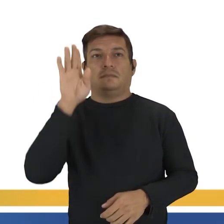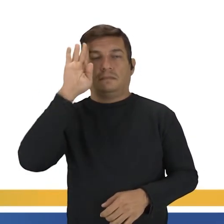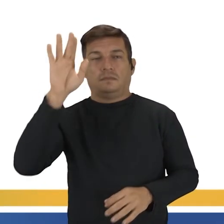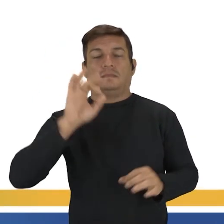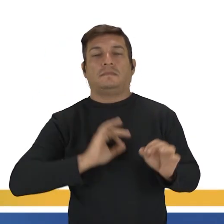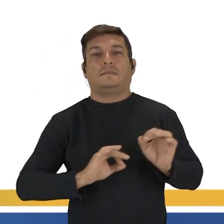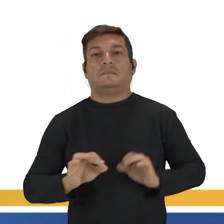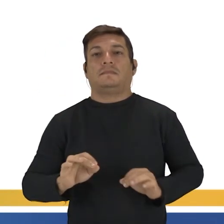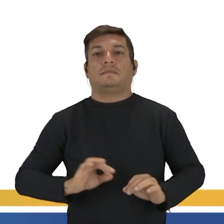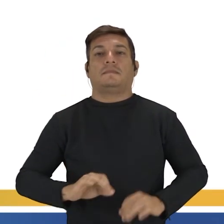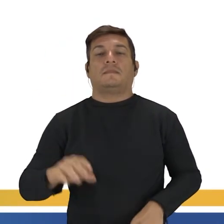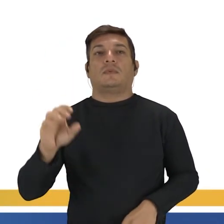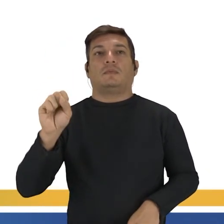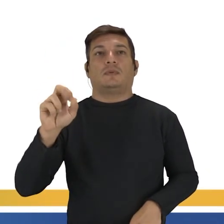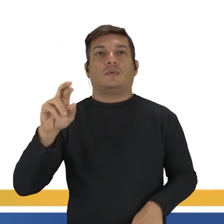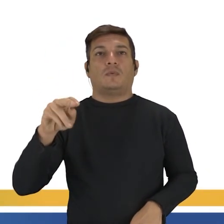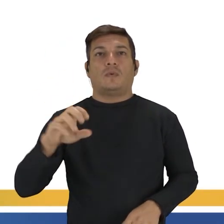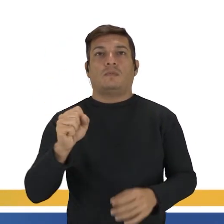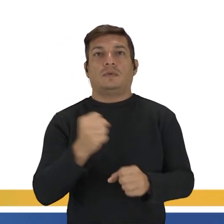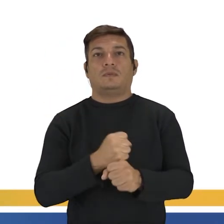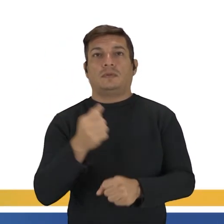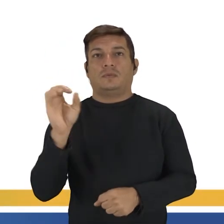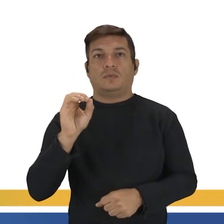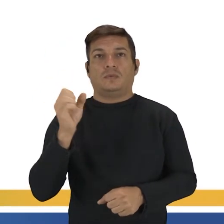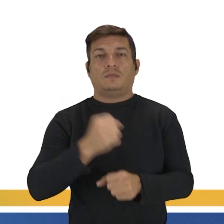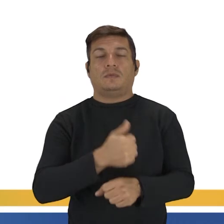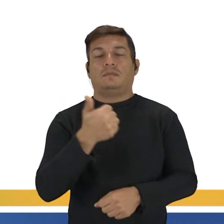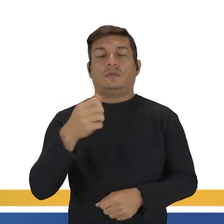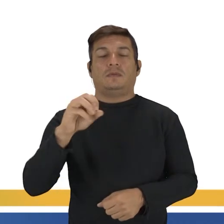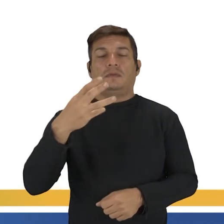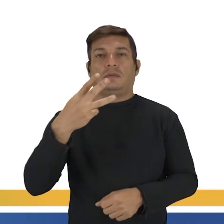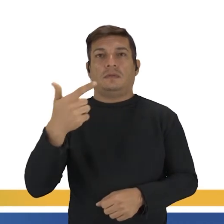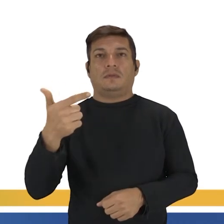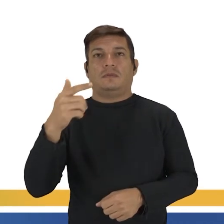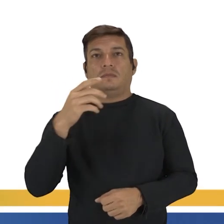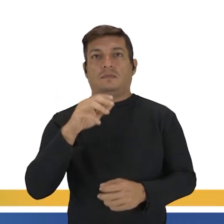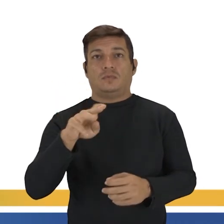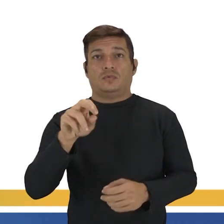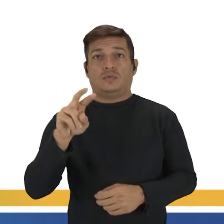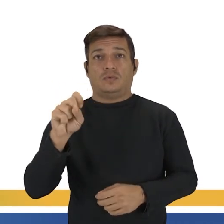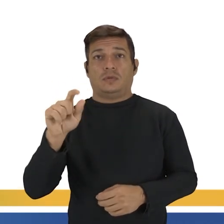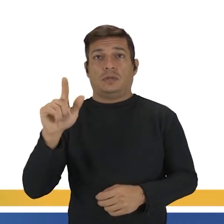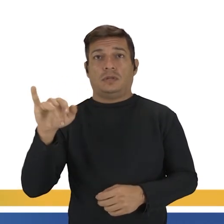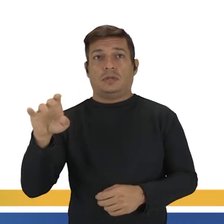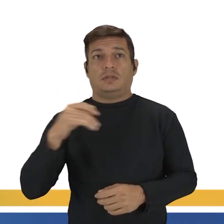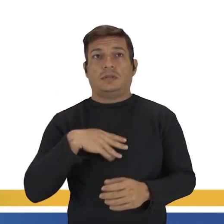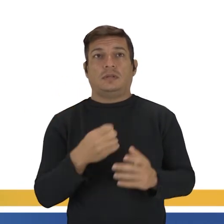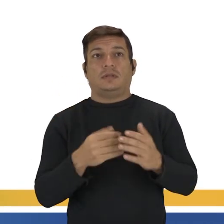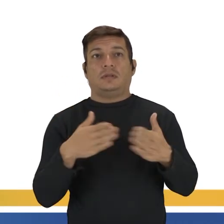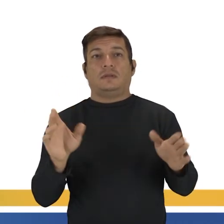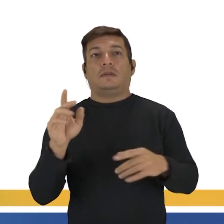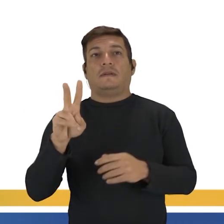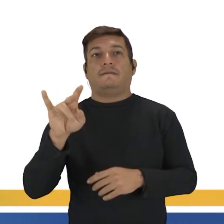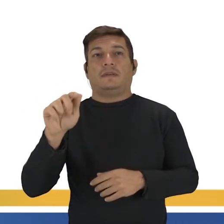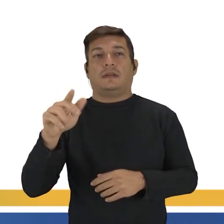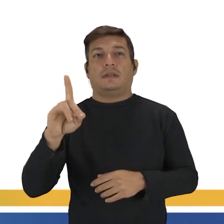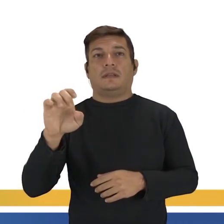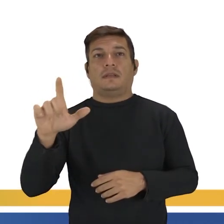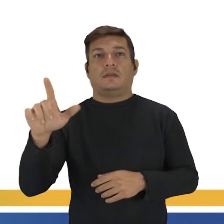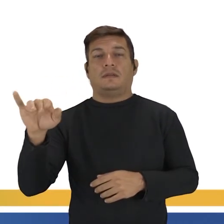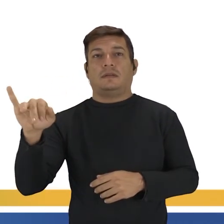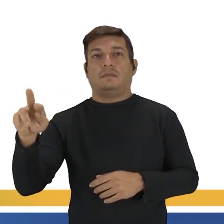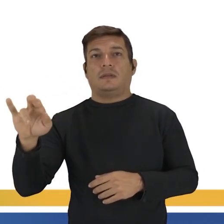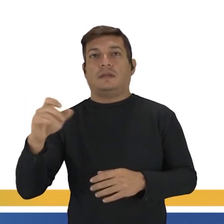sobre Roma, em outubro de 1932, Mussolini irá inaugurar Via dell'Impero, a